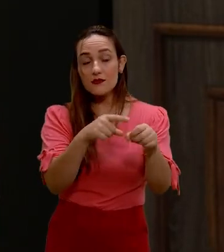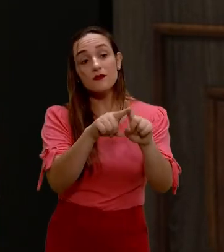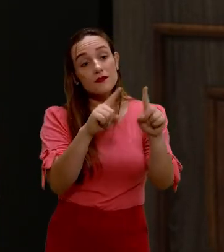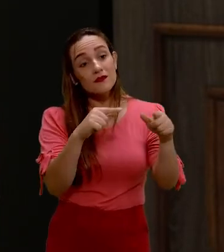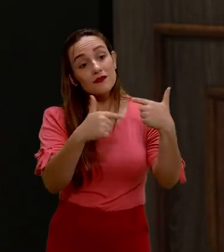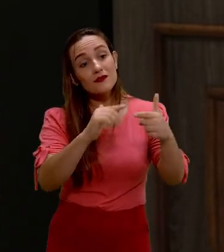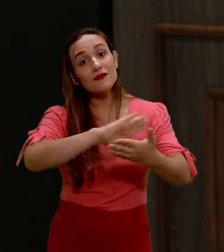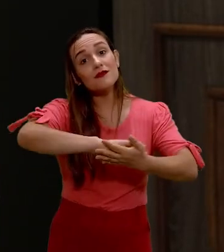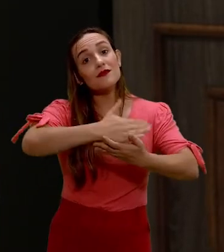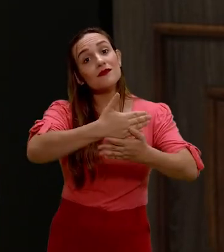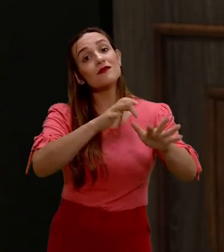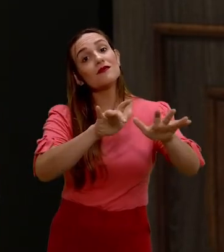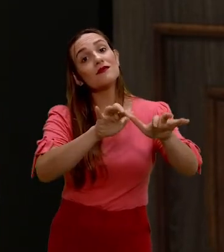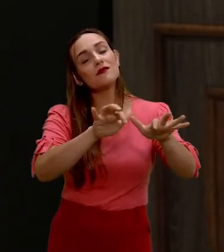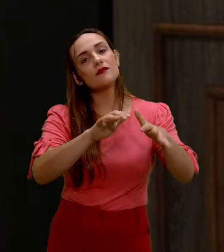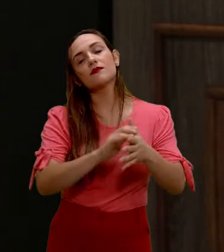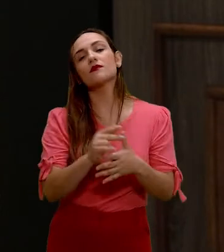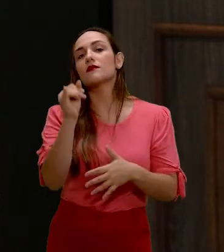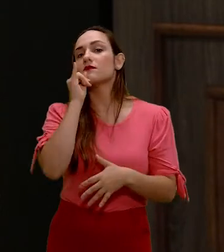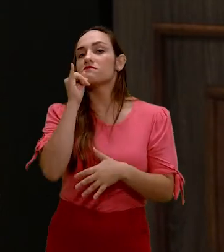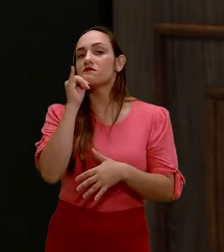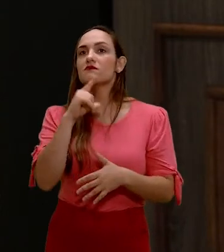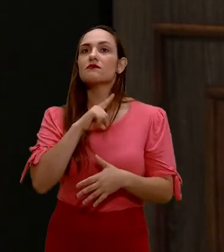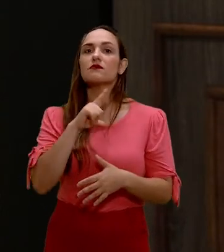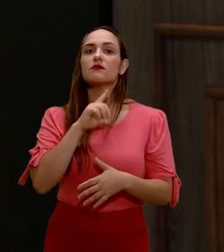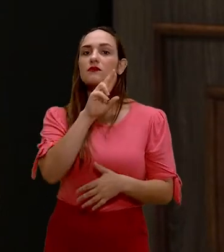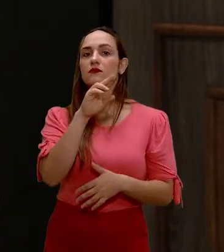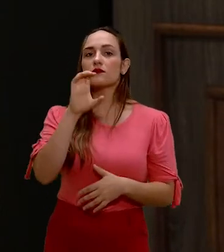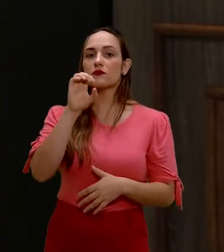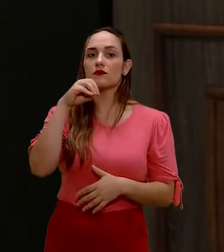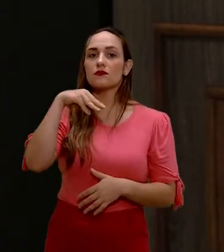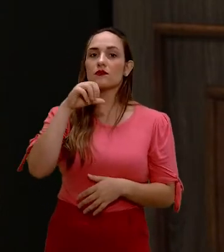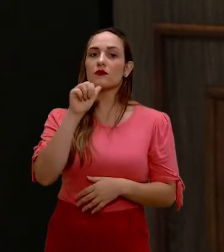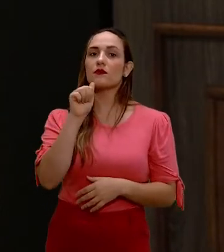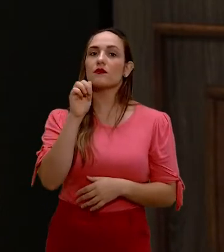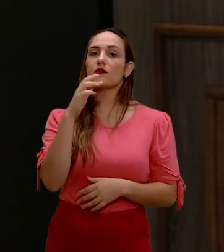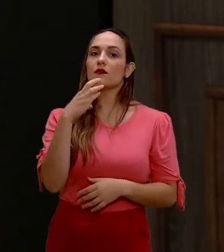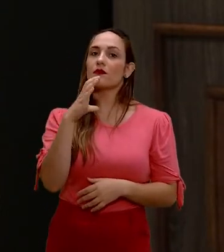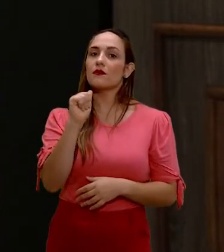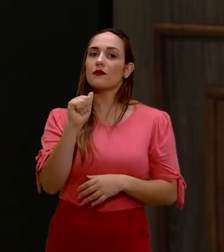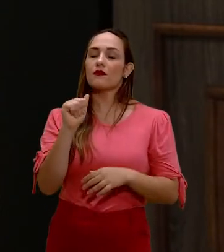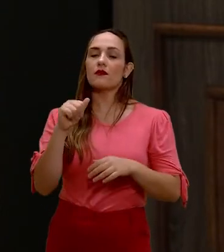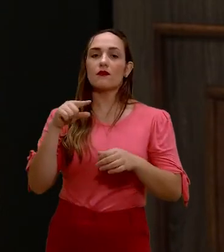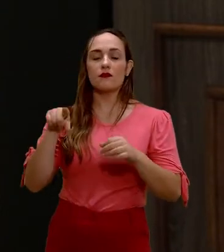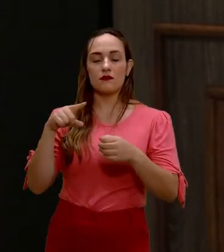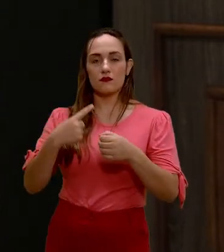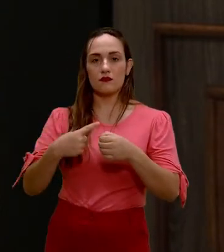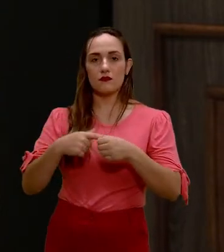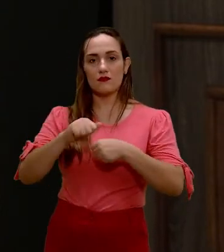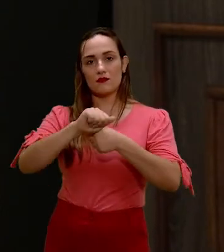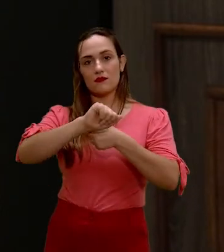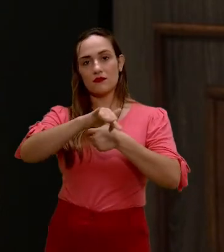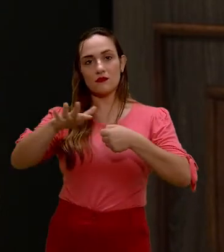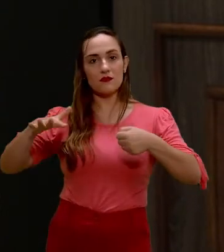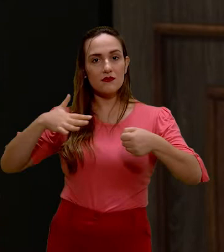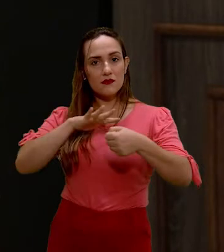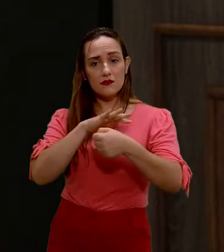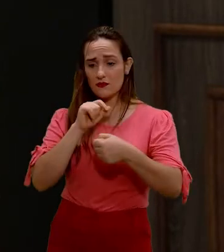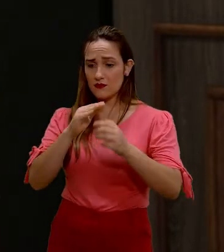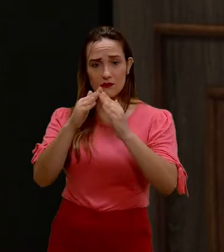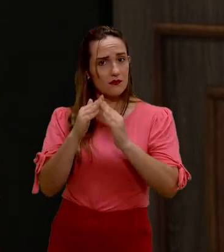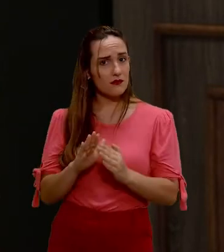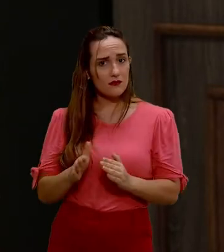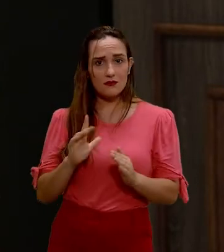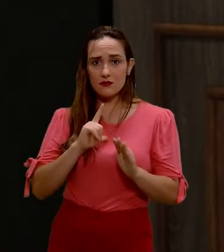juiz de primeiro grau lá. Agora é uma comarca de segunda, mas você não vai trazer os servidores de lá. Por quê? Porque eles moram lá, eles